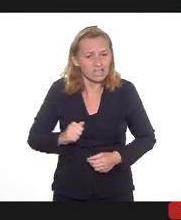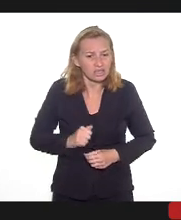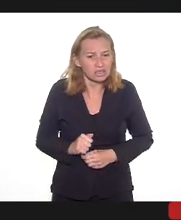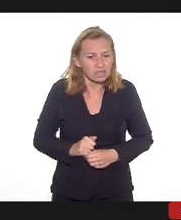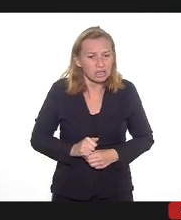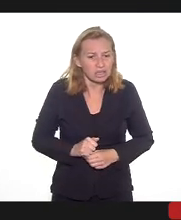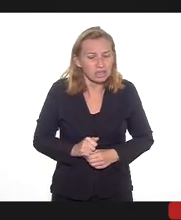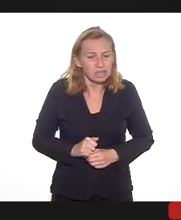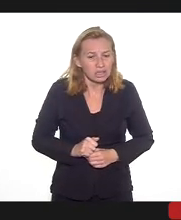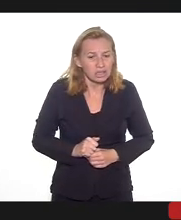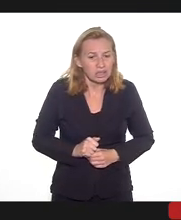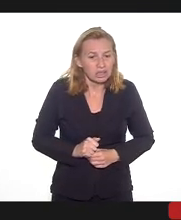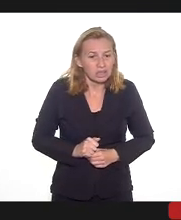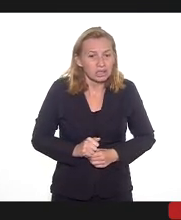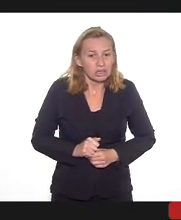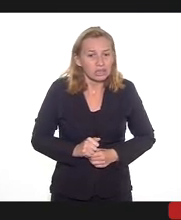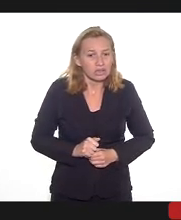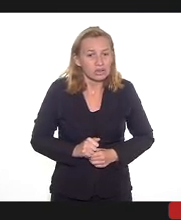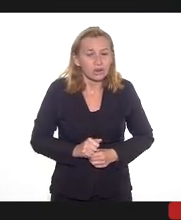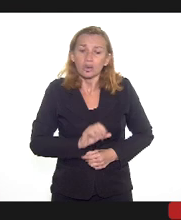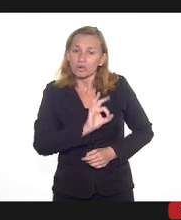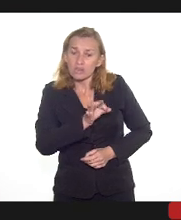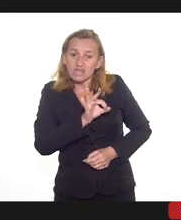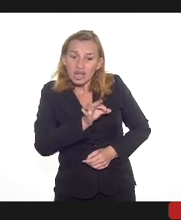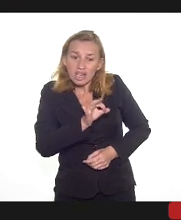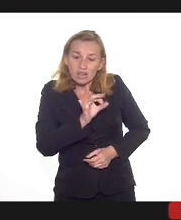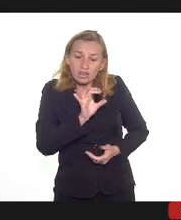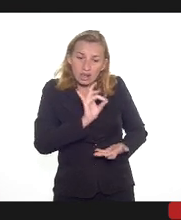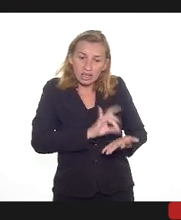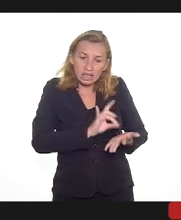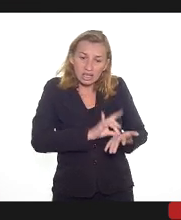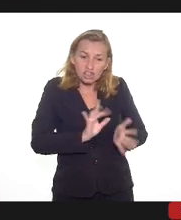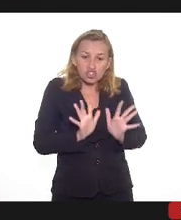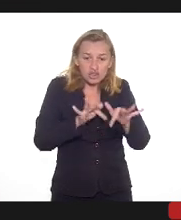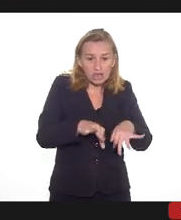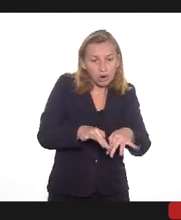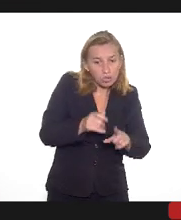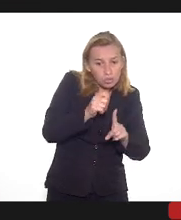dificuldade. O fato real é quando chega no final do